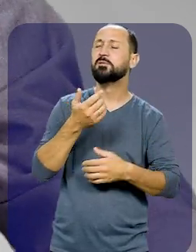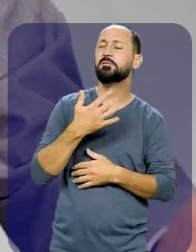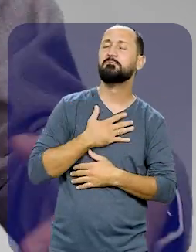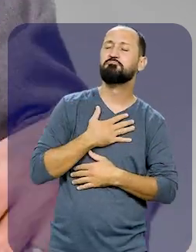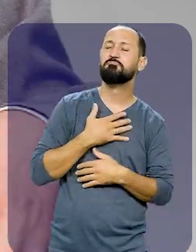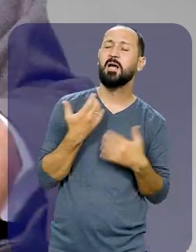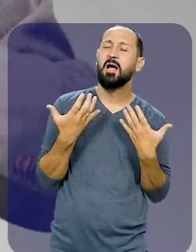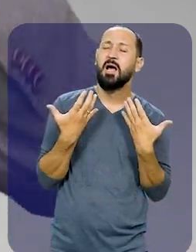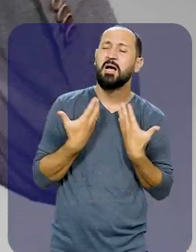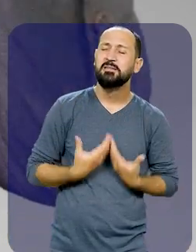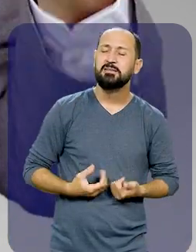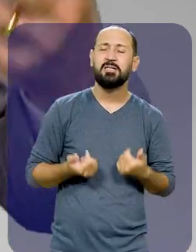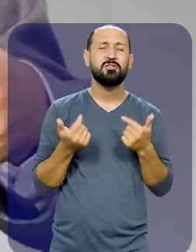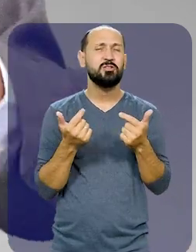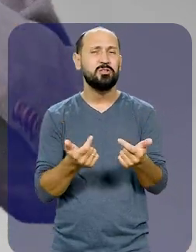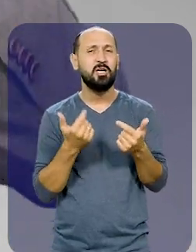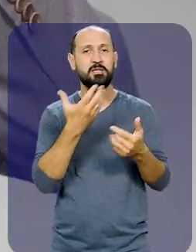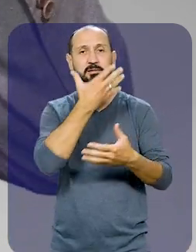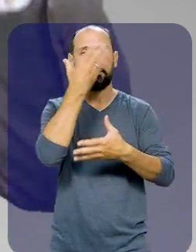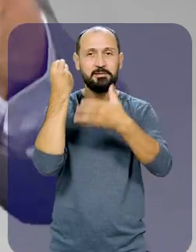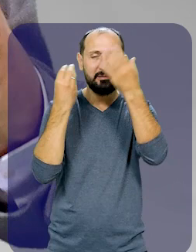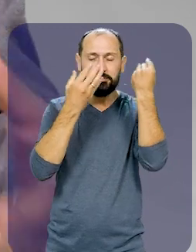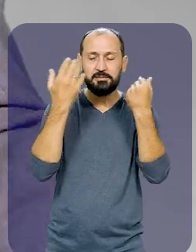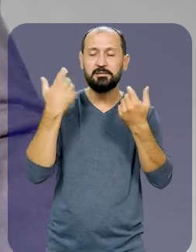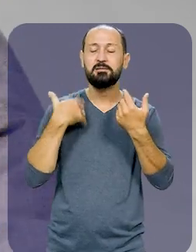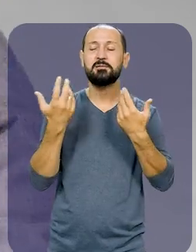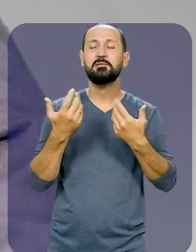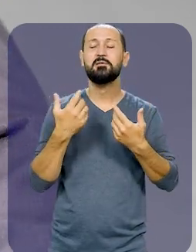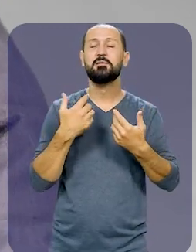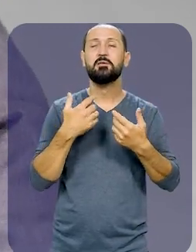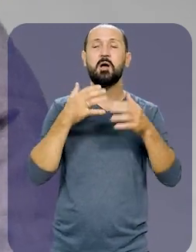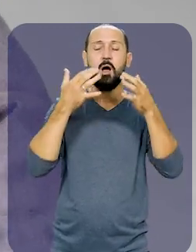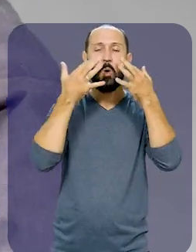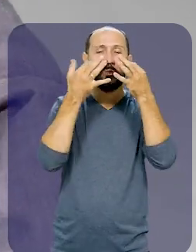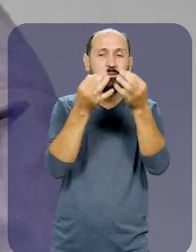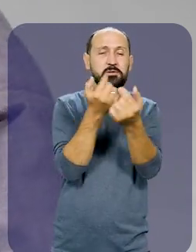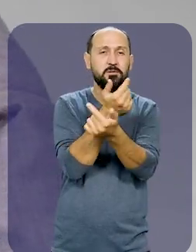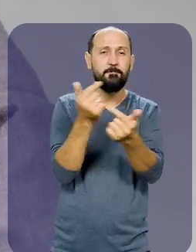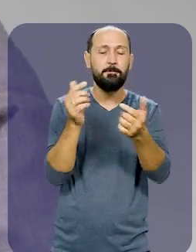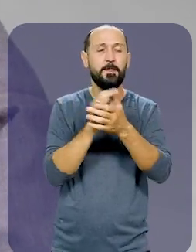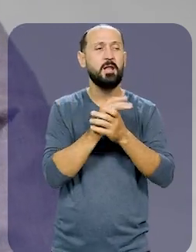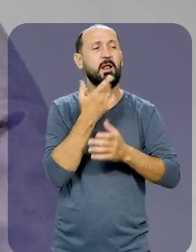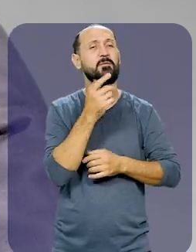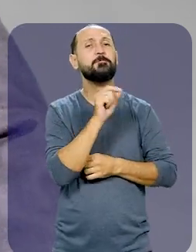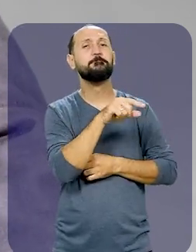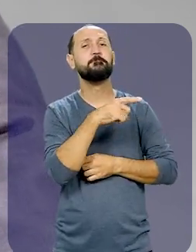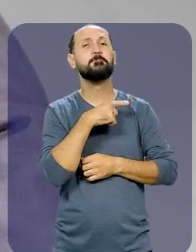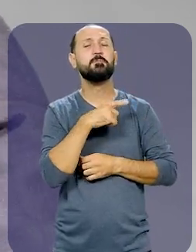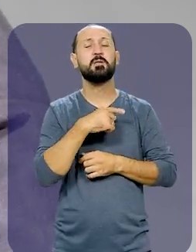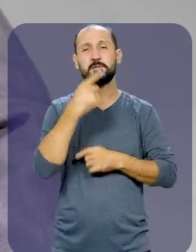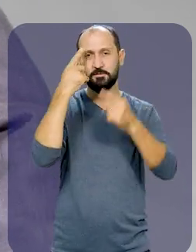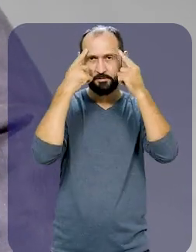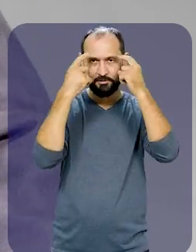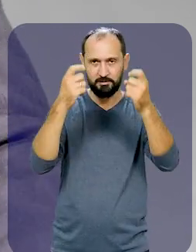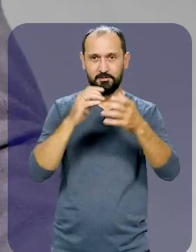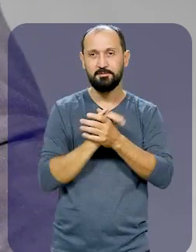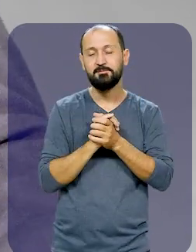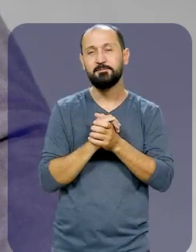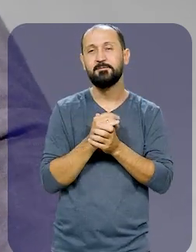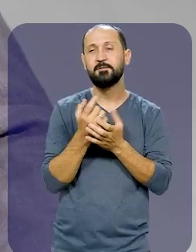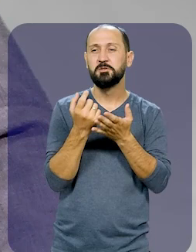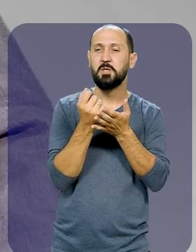está cansada, está com esquecimento, está com falta de concentração. Ele diz para você que você está estressado, vai te